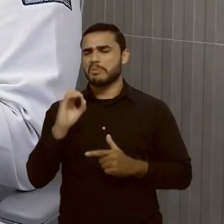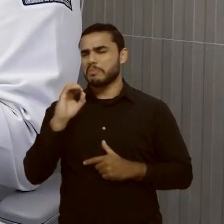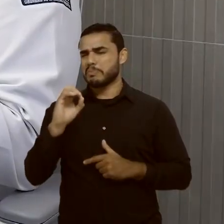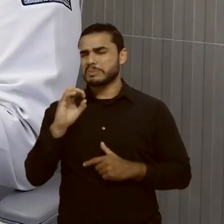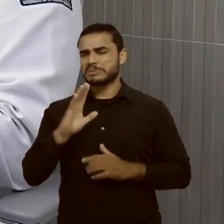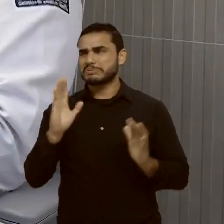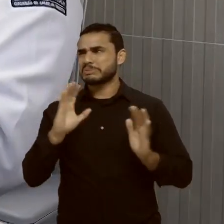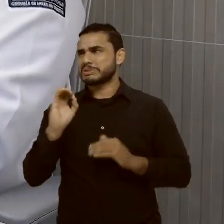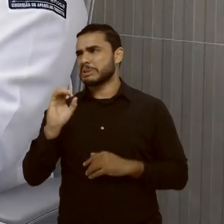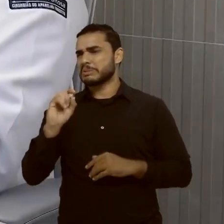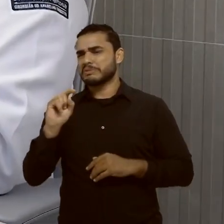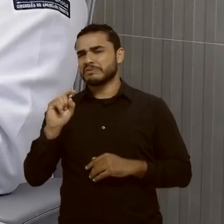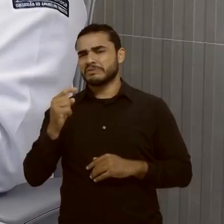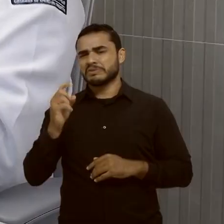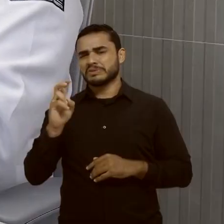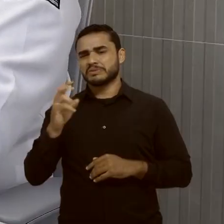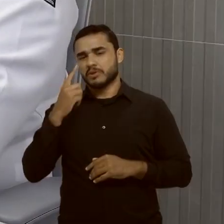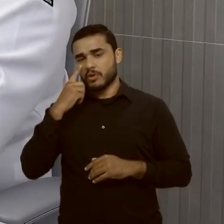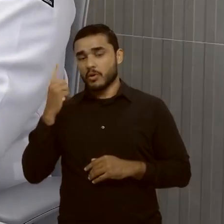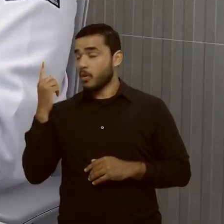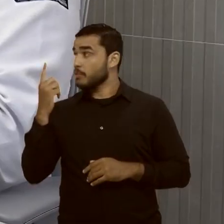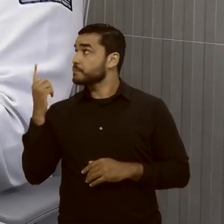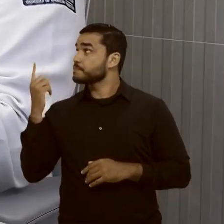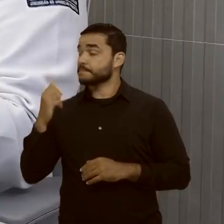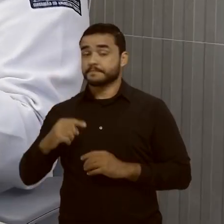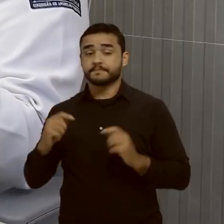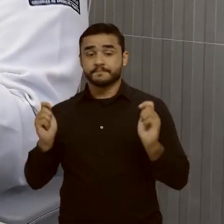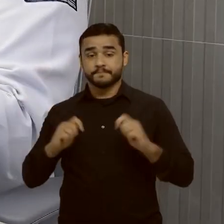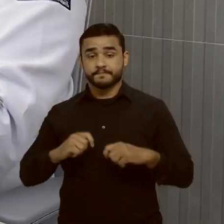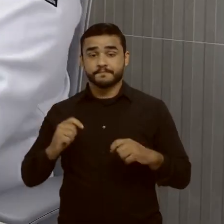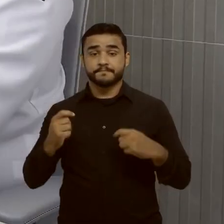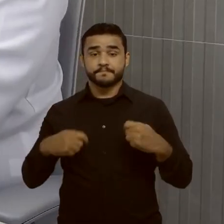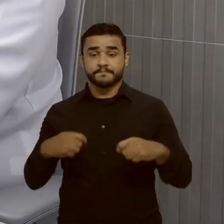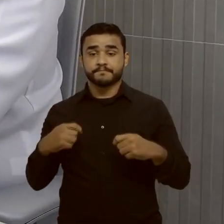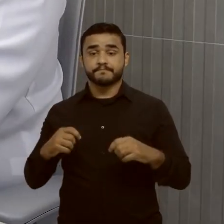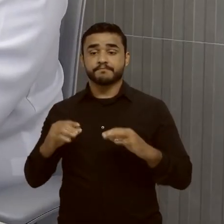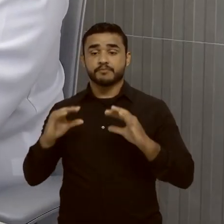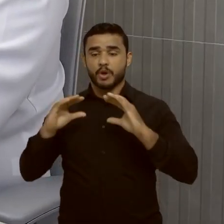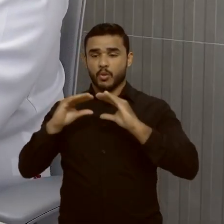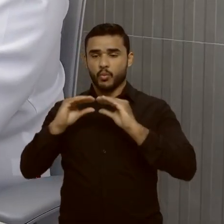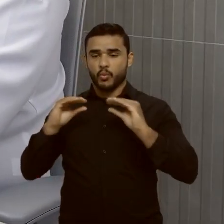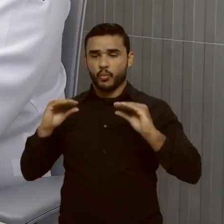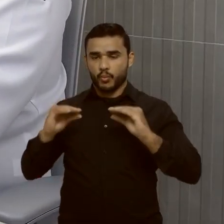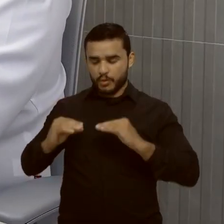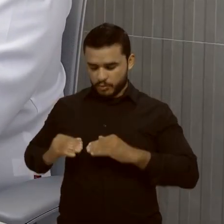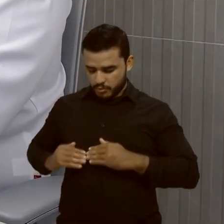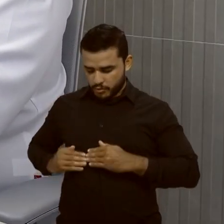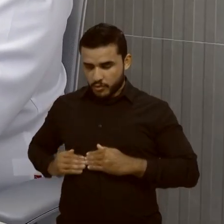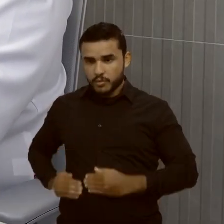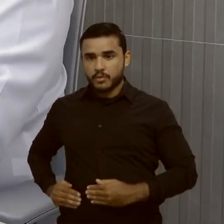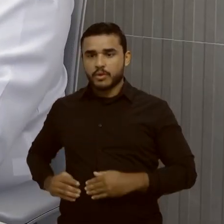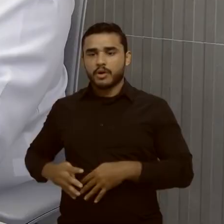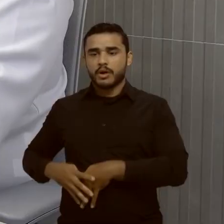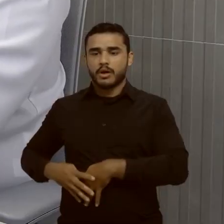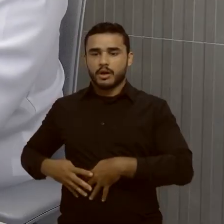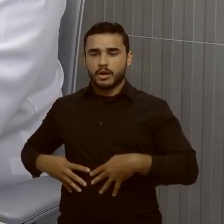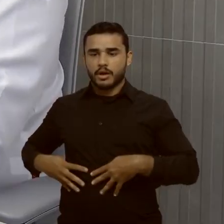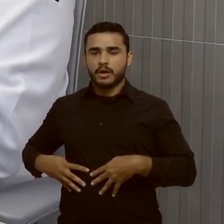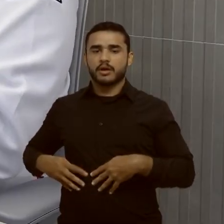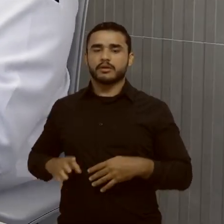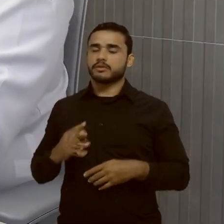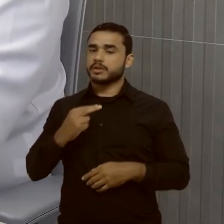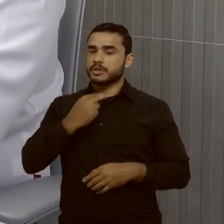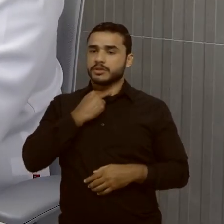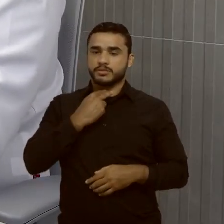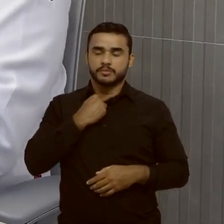ter sucesso dessa tela grudar bem, ela tem que realmente estar bem acoplada aqui. Eu não posso ter uma